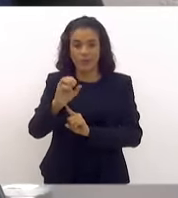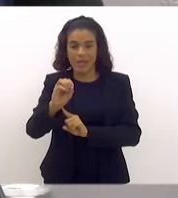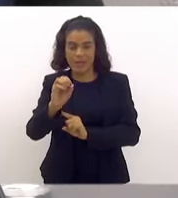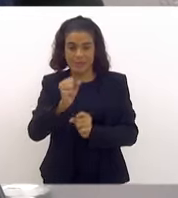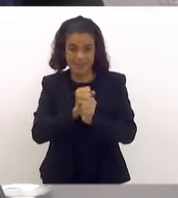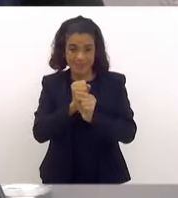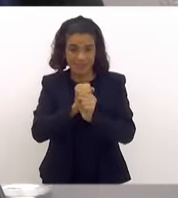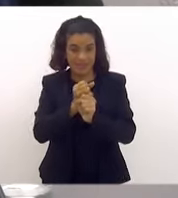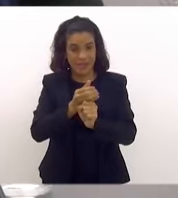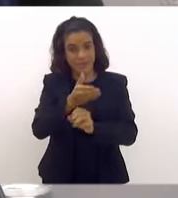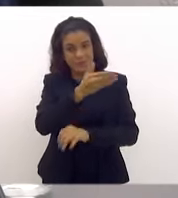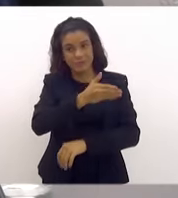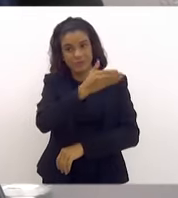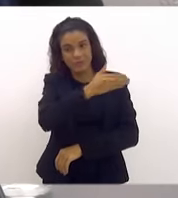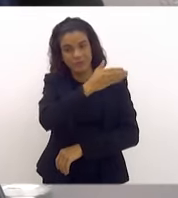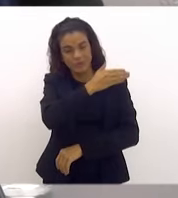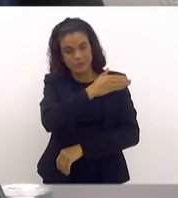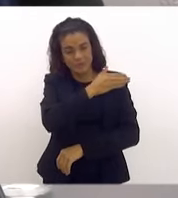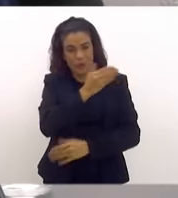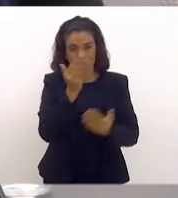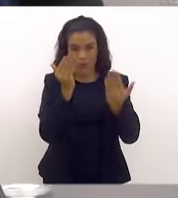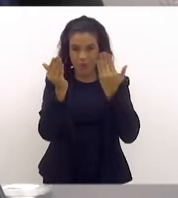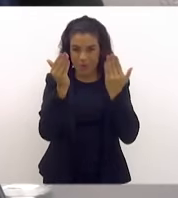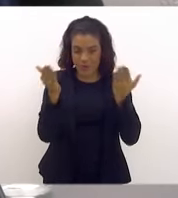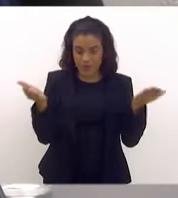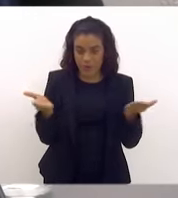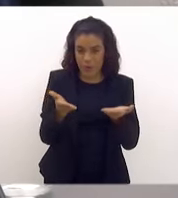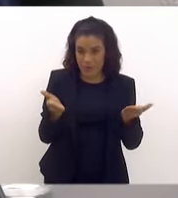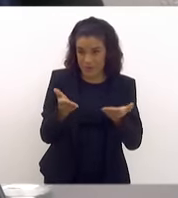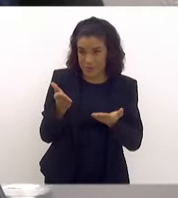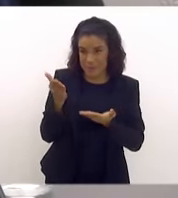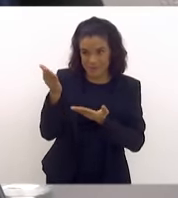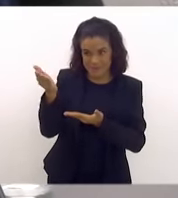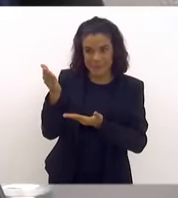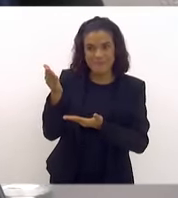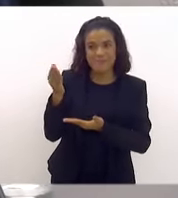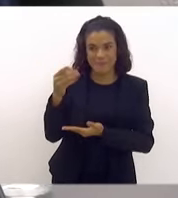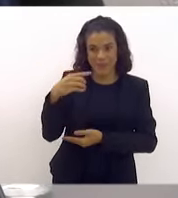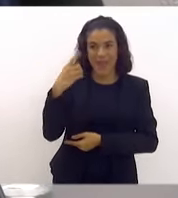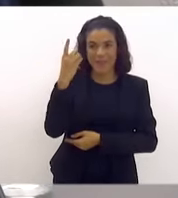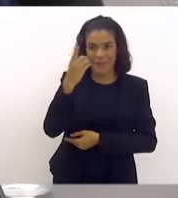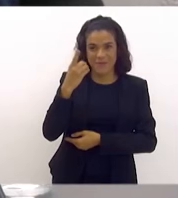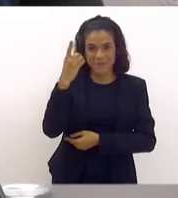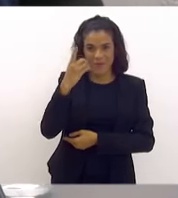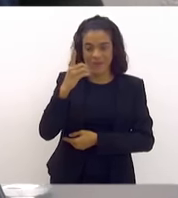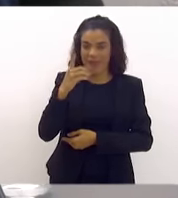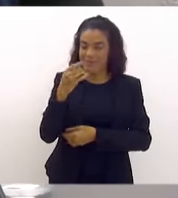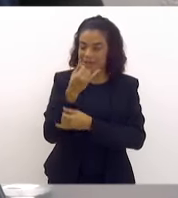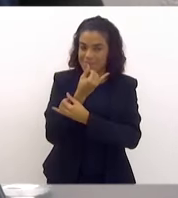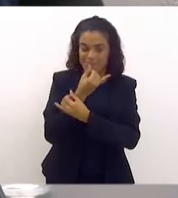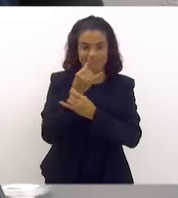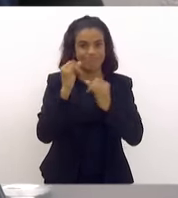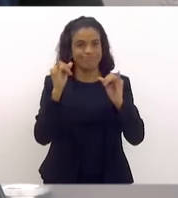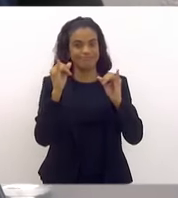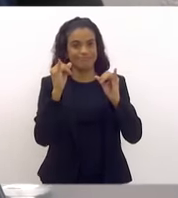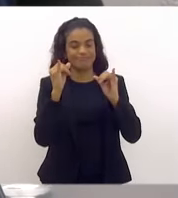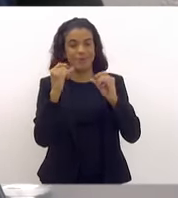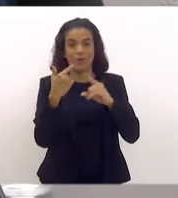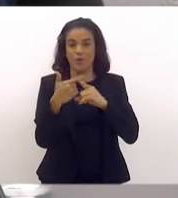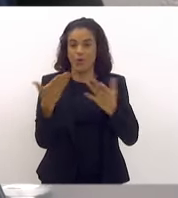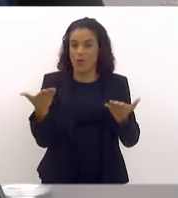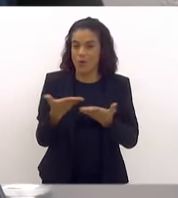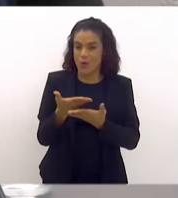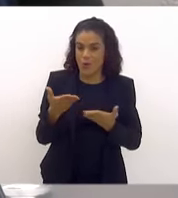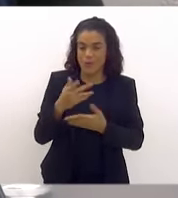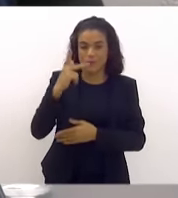atrás e os de hoje a doutora ia ficar assim bastante assim impactada porque hoje o promotor de